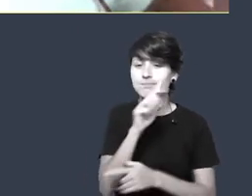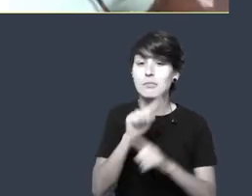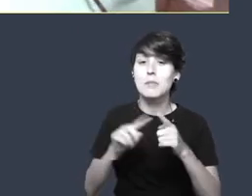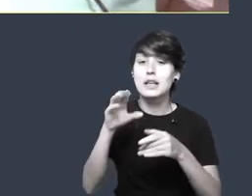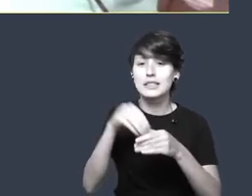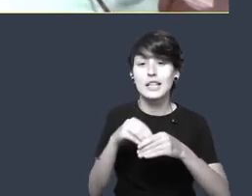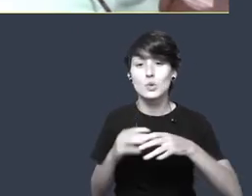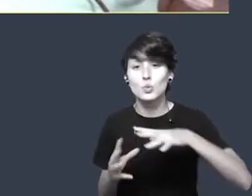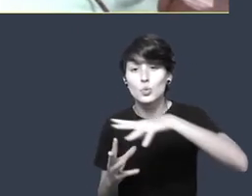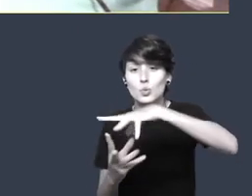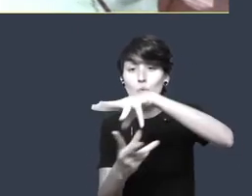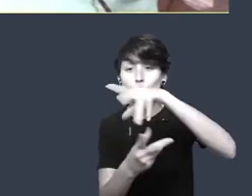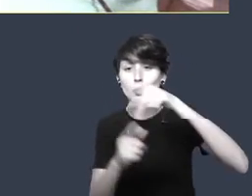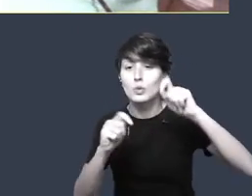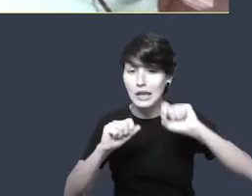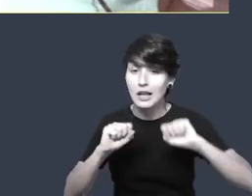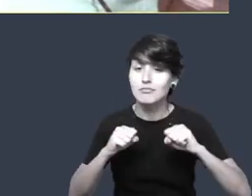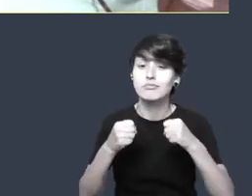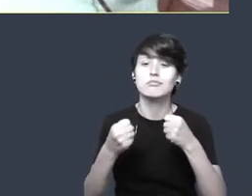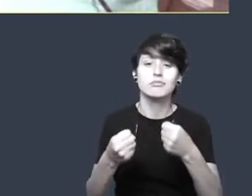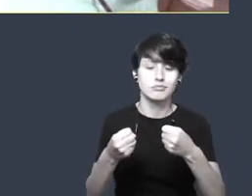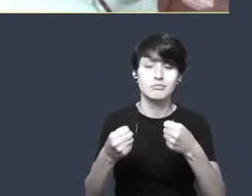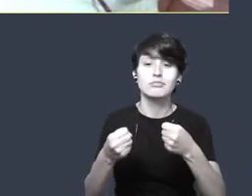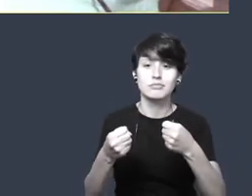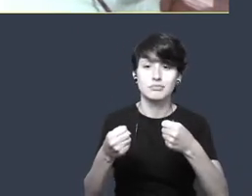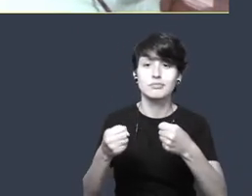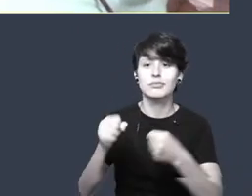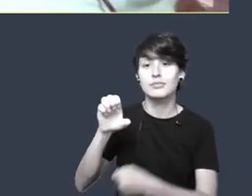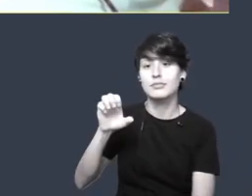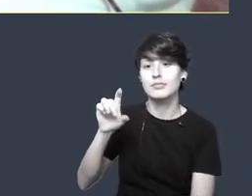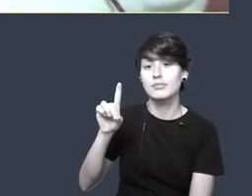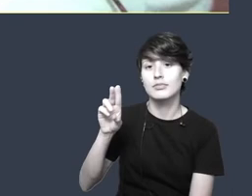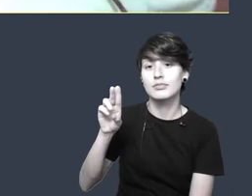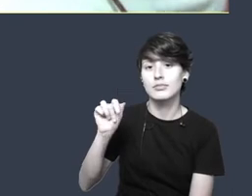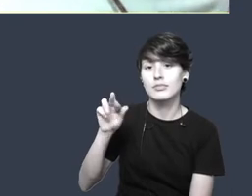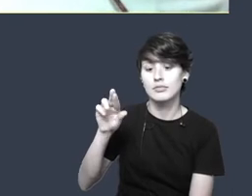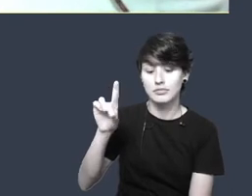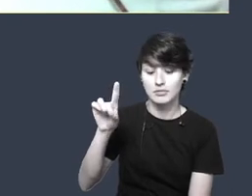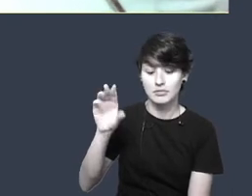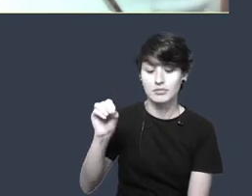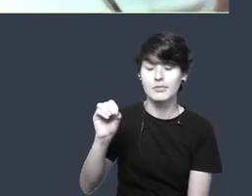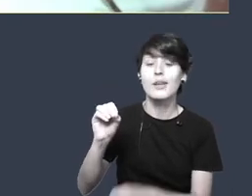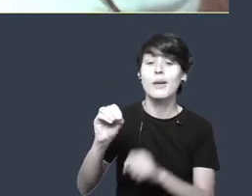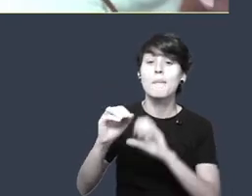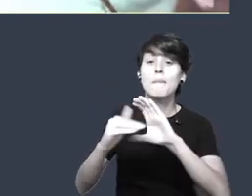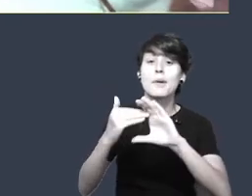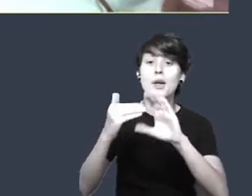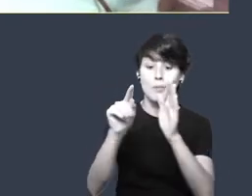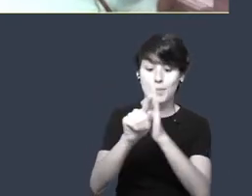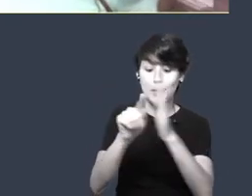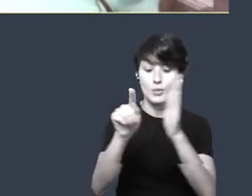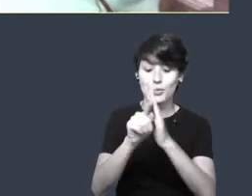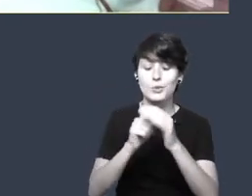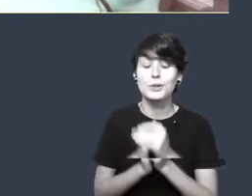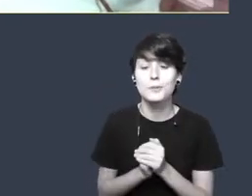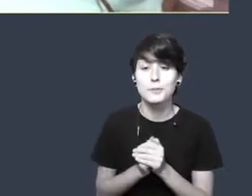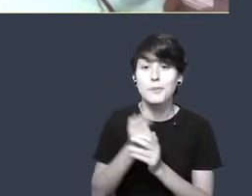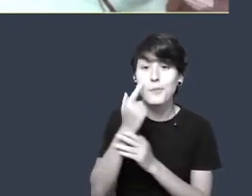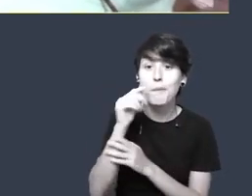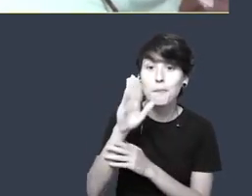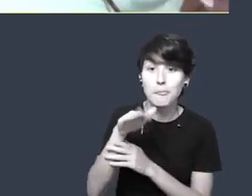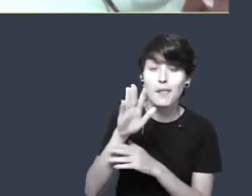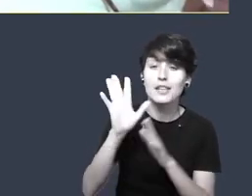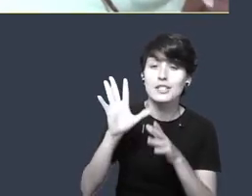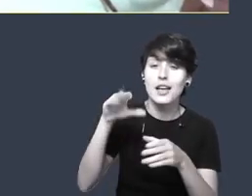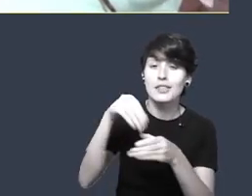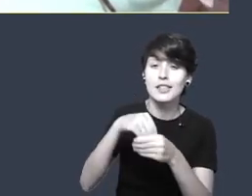gente pode combater. O Eduardo, nesse meio tempo, mandou uma pergunta para você. A IA, ela já integra